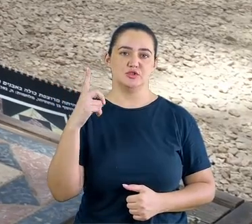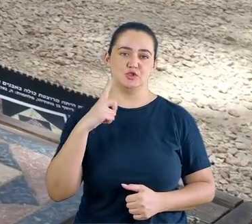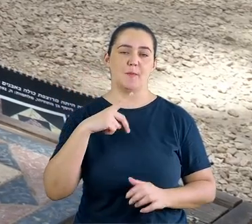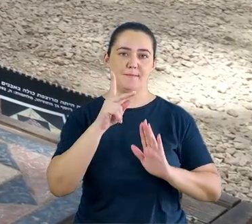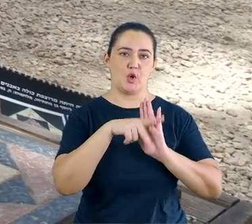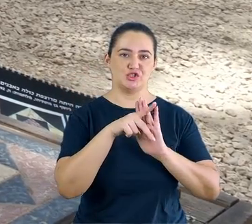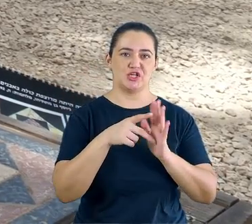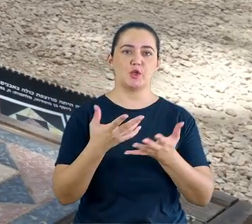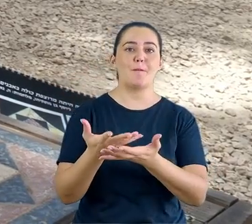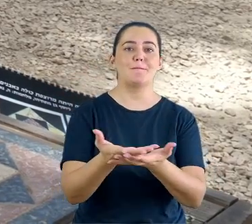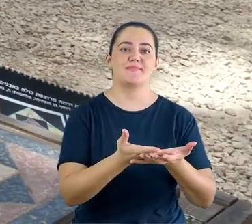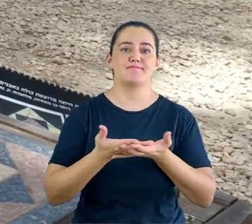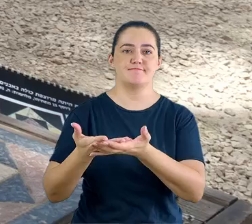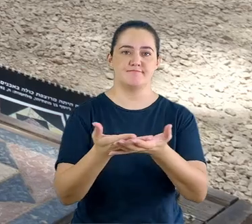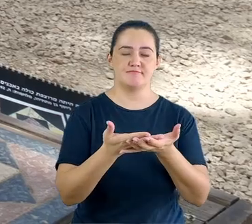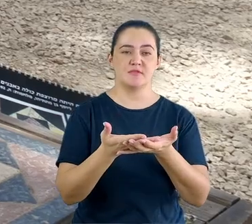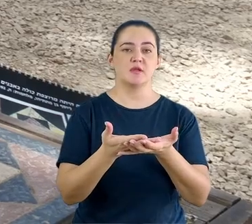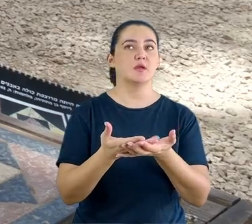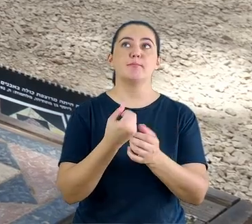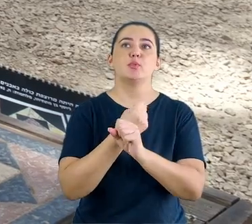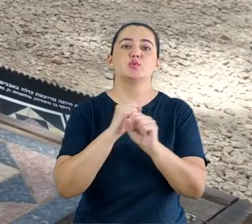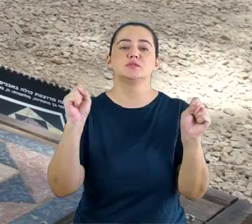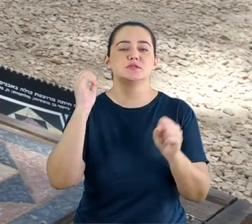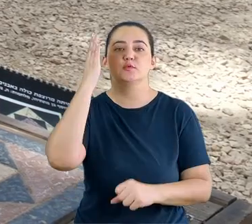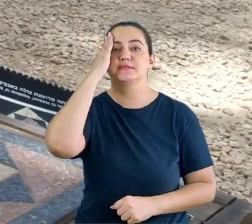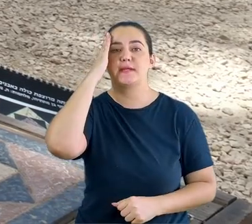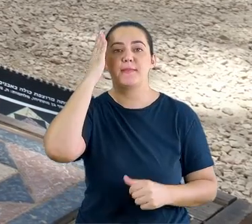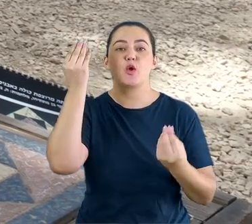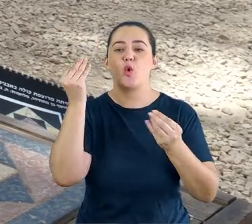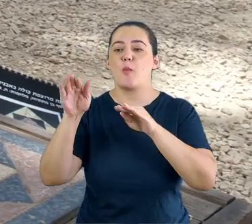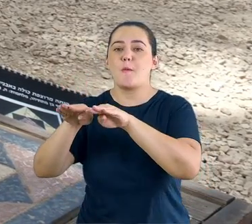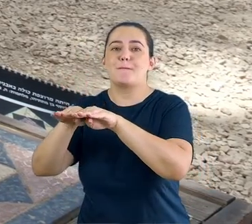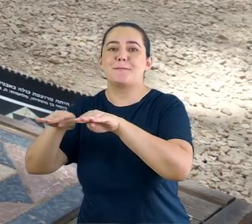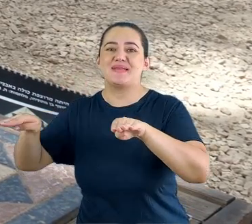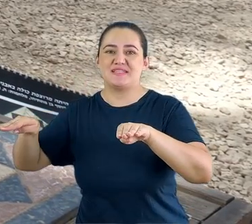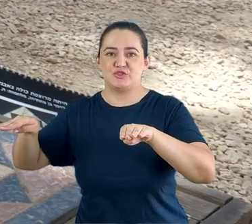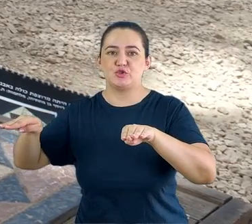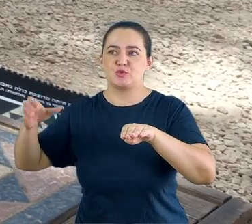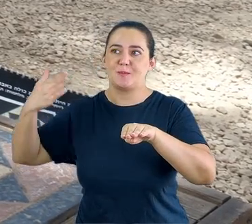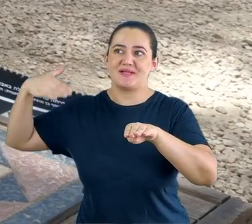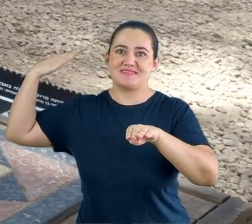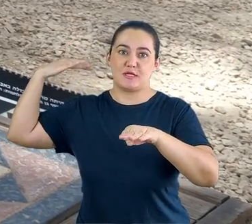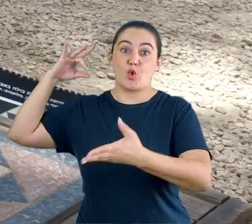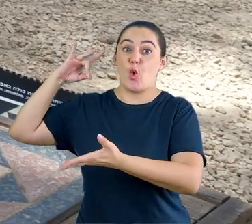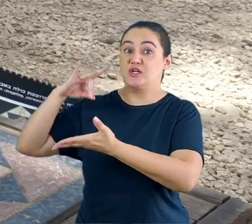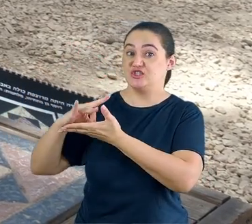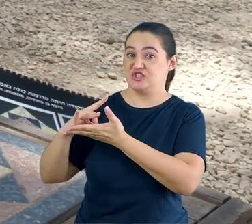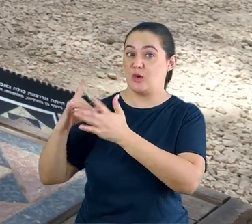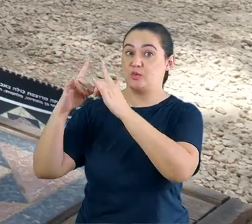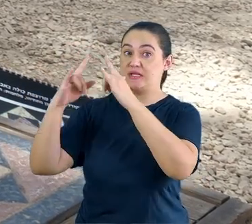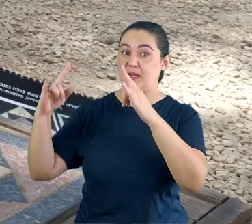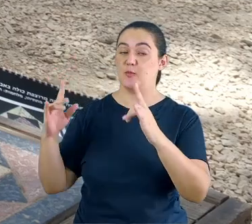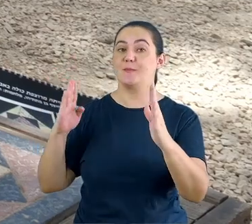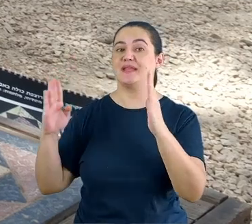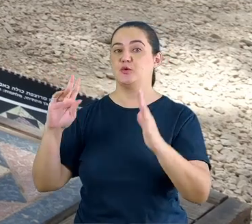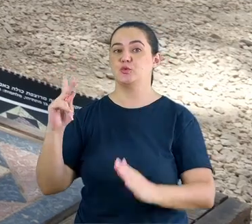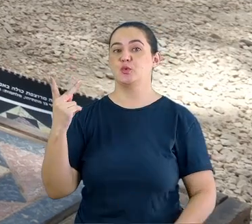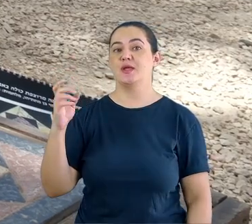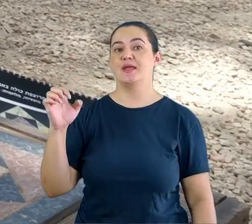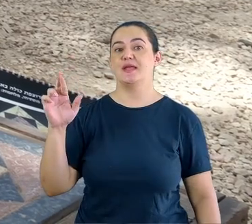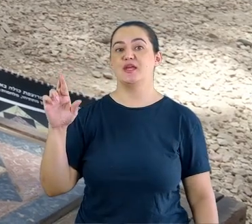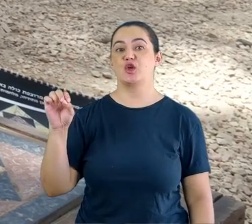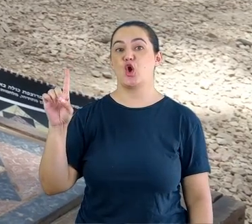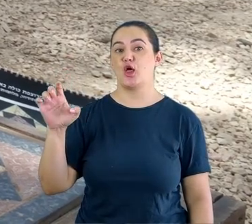Antes do projeto de peneiramento, seria impossível saber como seria o piso original do templo na época de